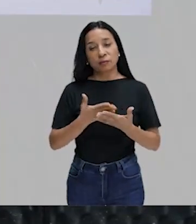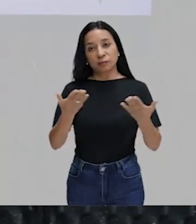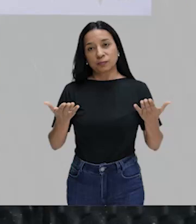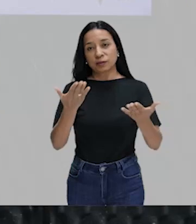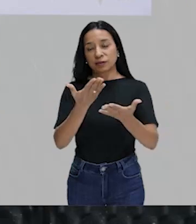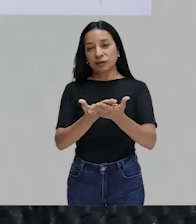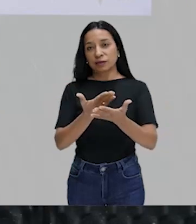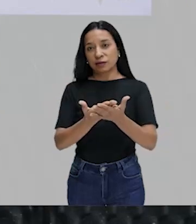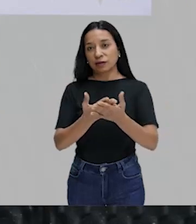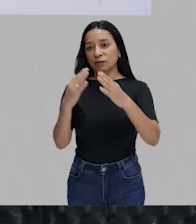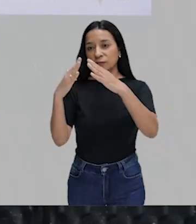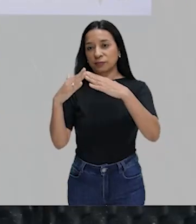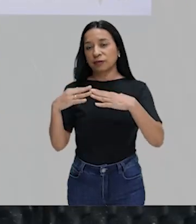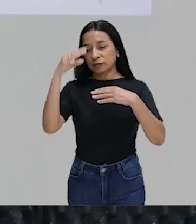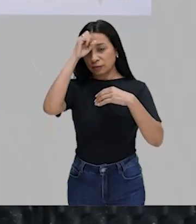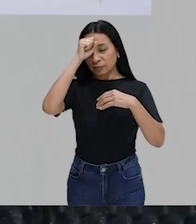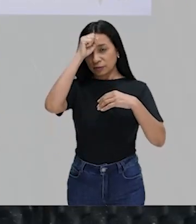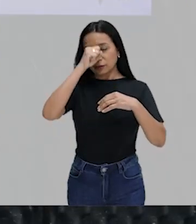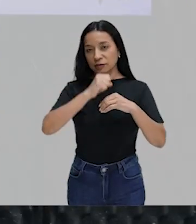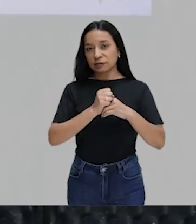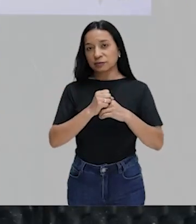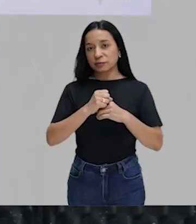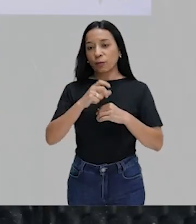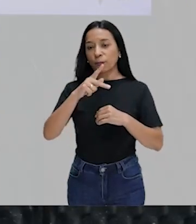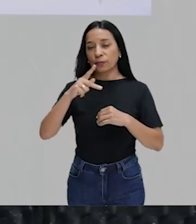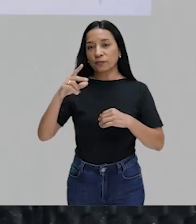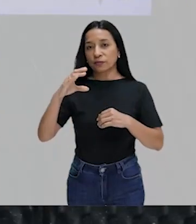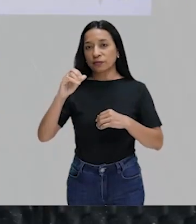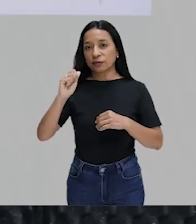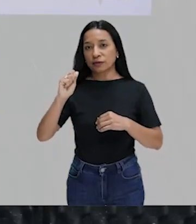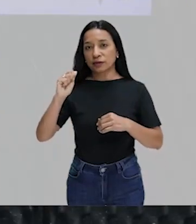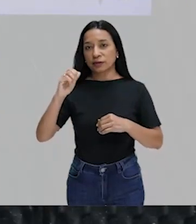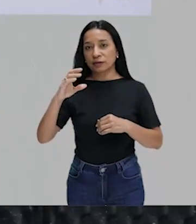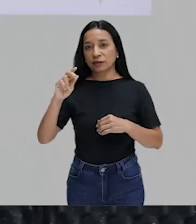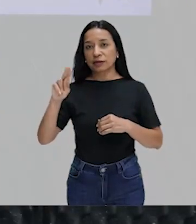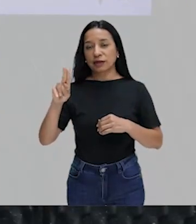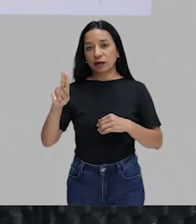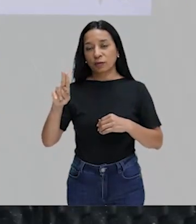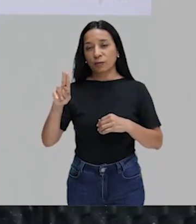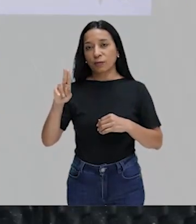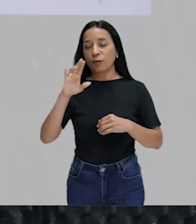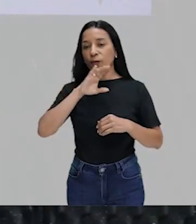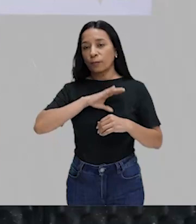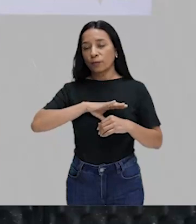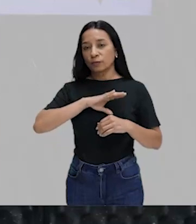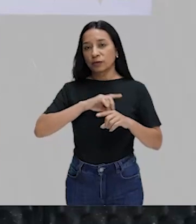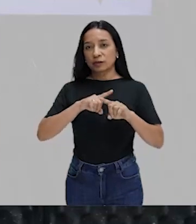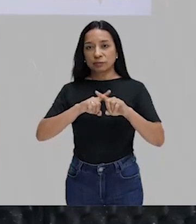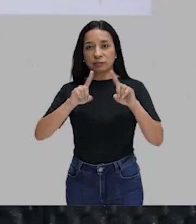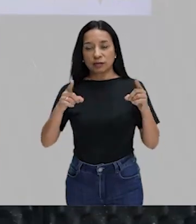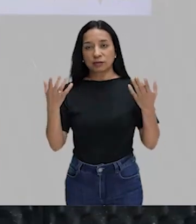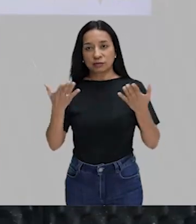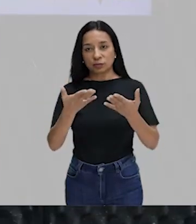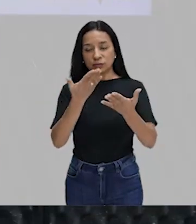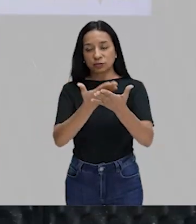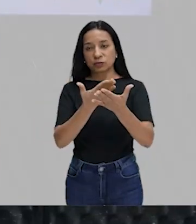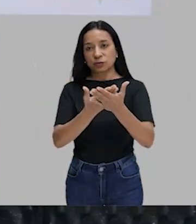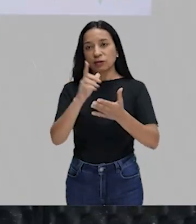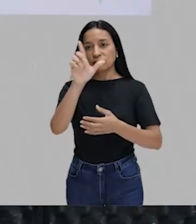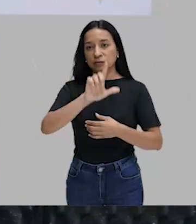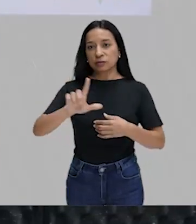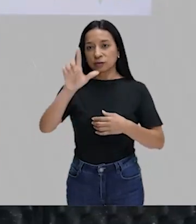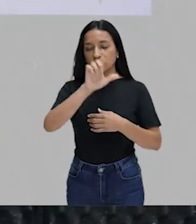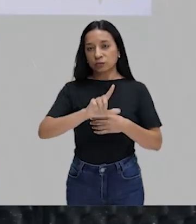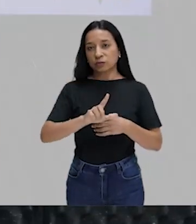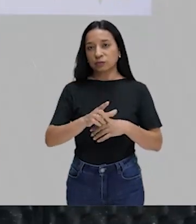eu já disse, do programa Fique em Casa Aprendendo, comigo, Cacau Sotero. Língua portuguesa, mas vamos trabalhar literatura. Você sabe